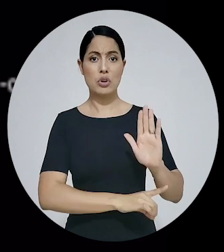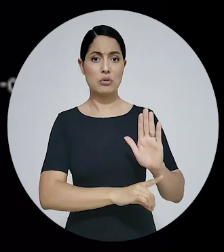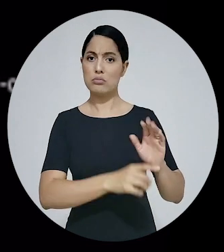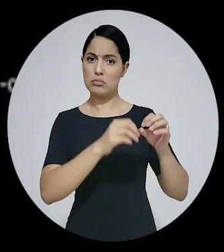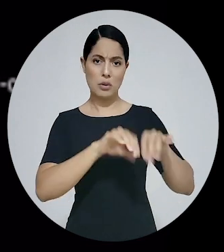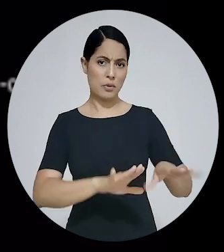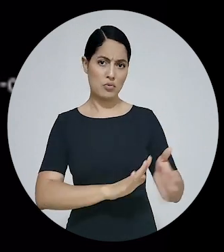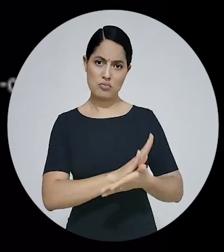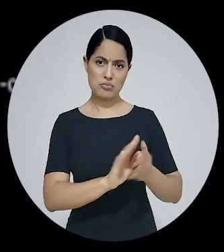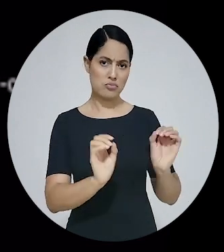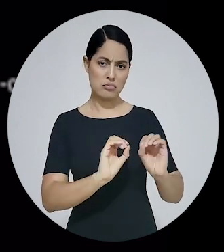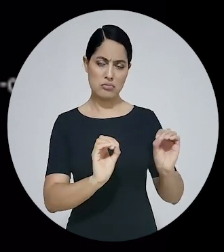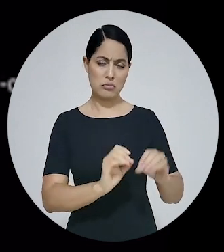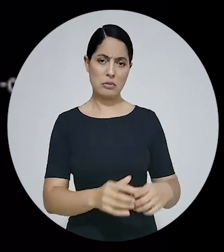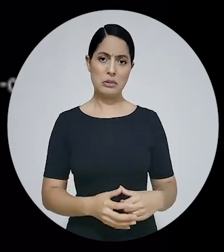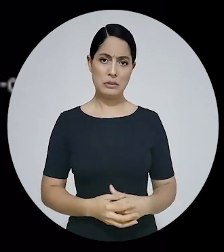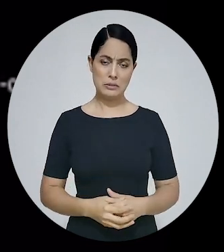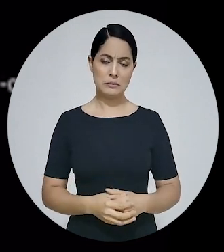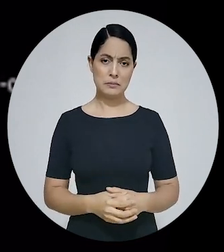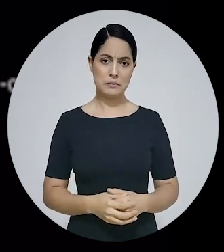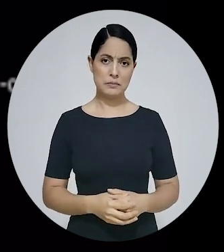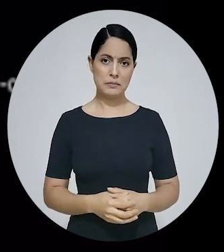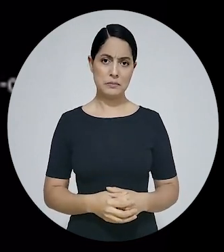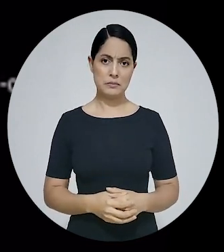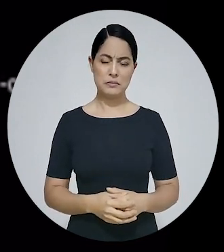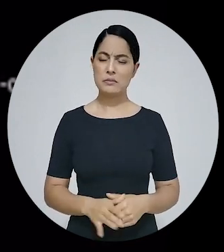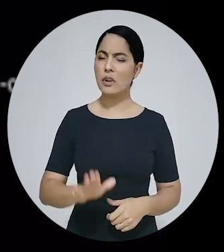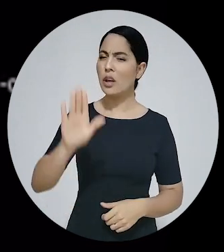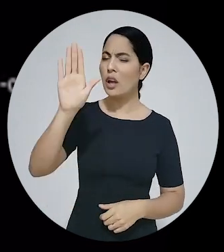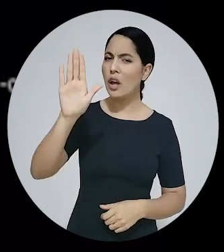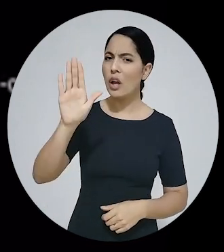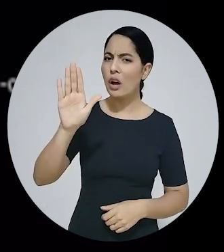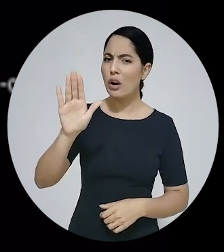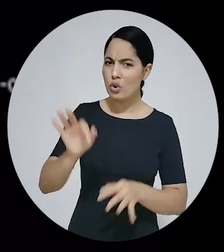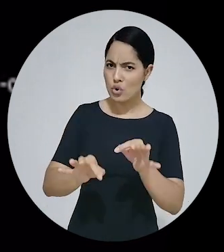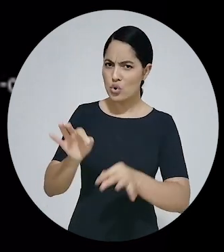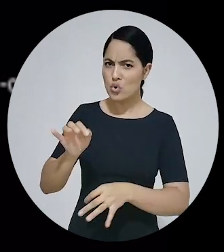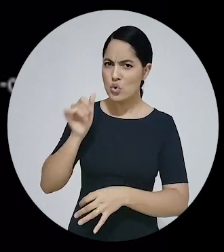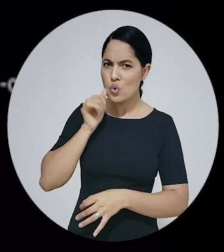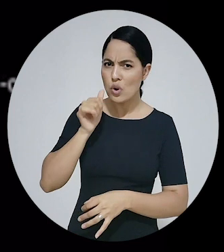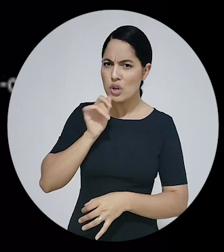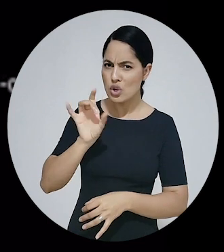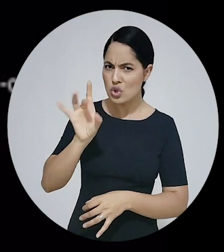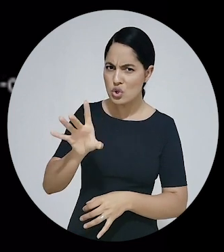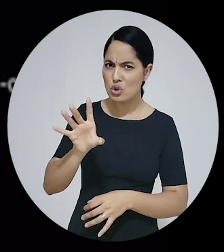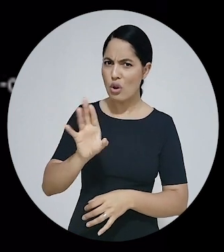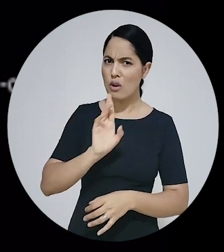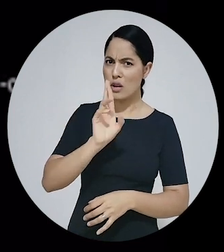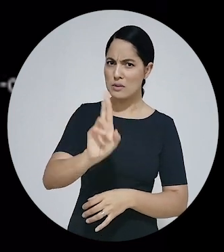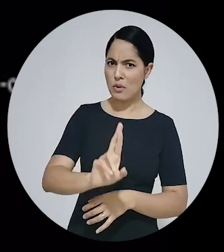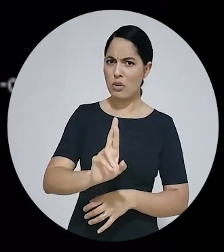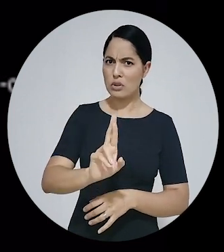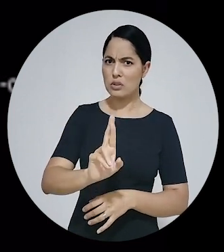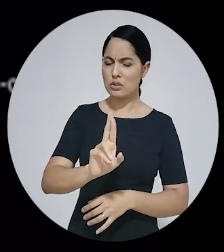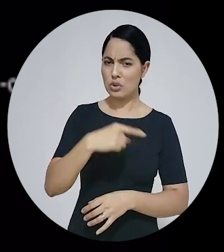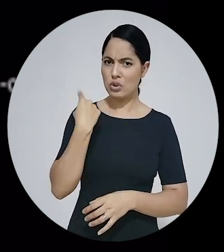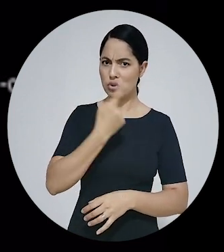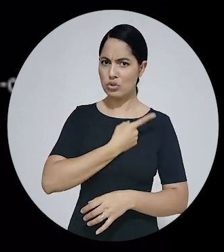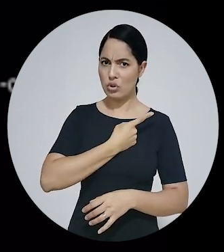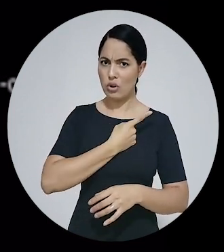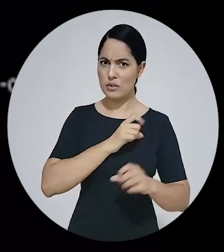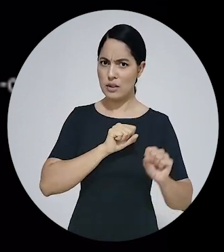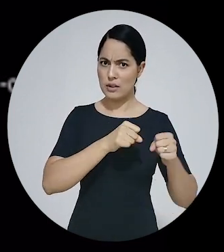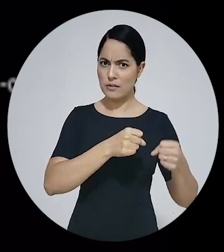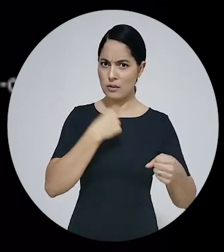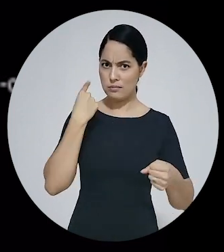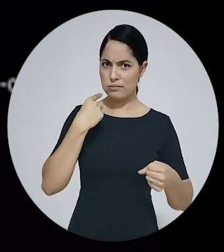pergunta, é um direito seu, e isso não lhe prejudica. Certo? Excelência, ele responderá somente as perguntas da